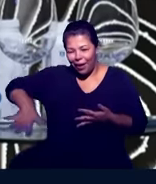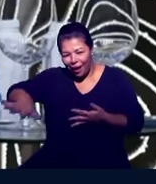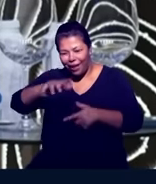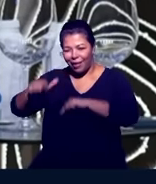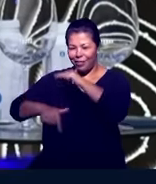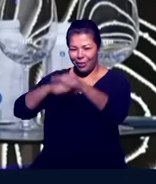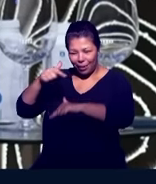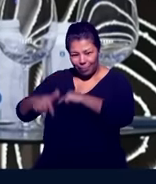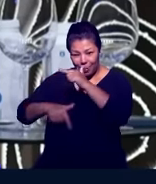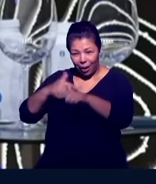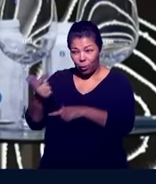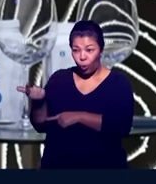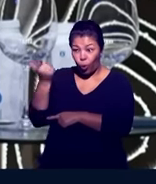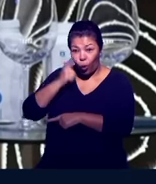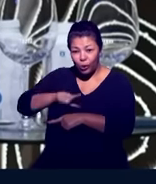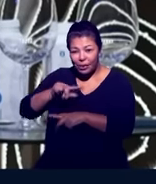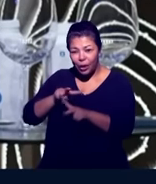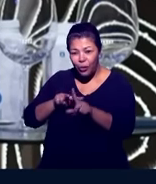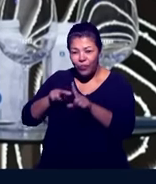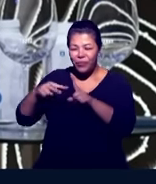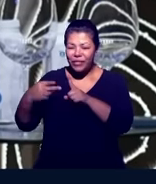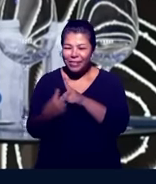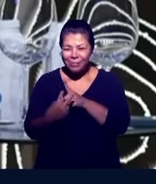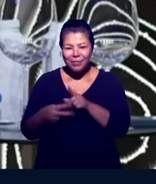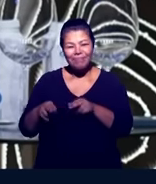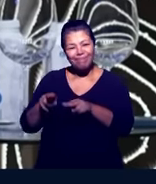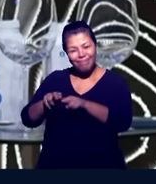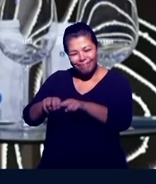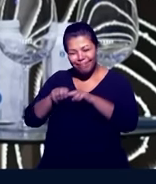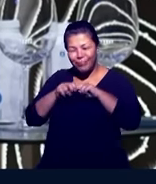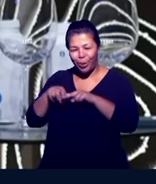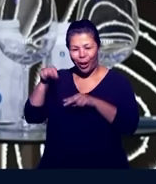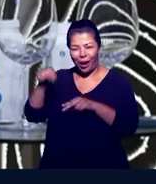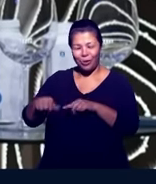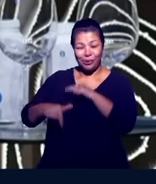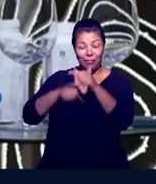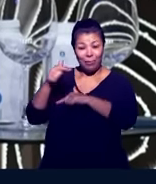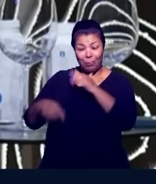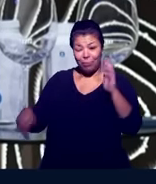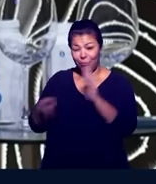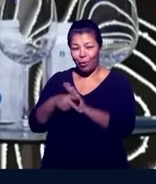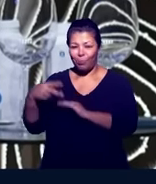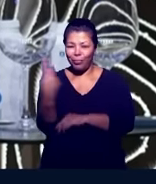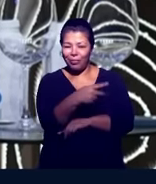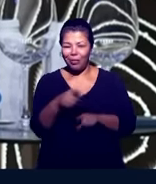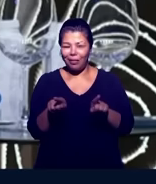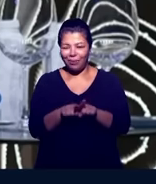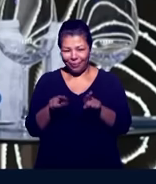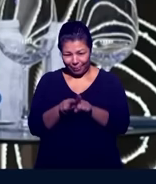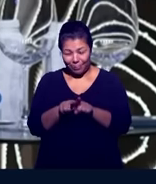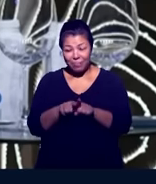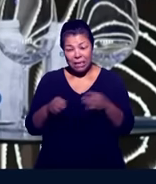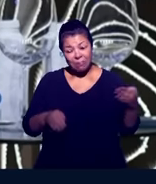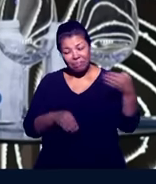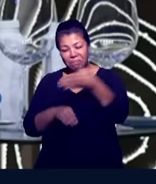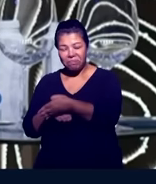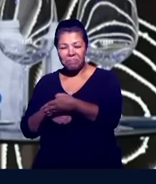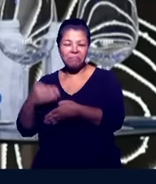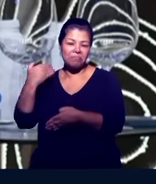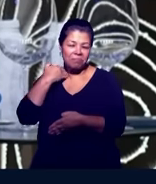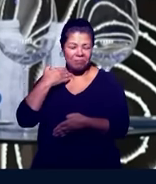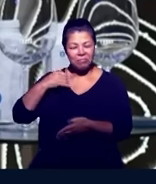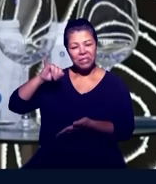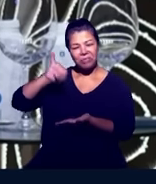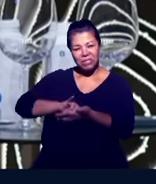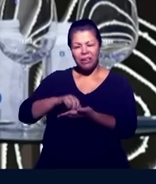ministério da fazenda para toda a equipe aí ele entrou no nosso radar como um potencial colaborador pro banco central e eu tenho certeza